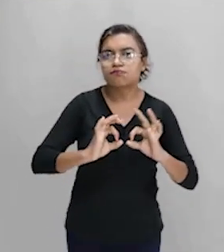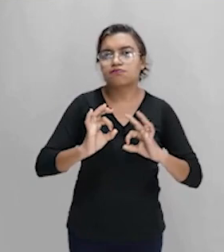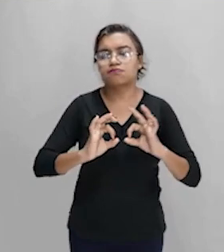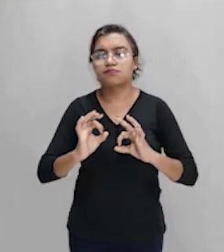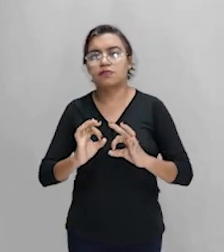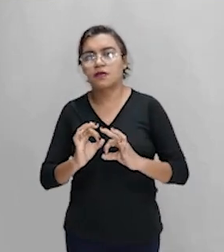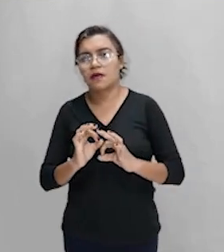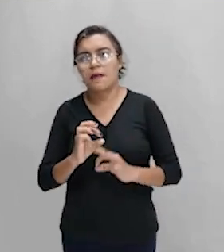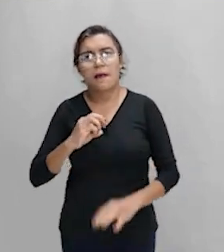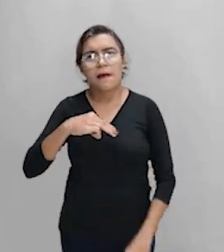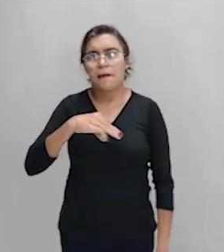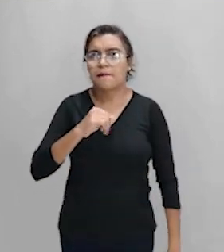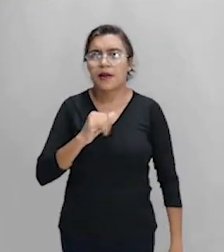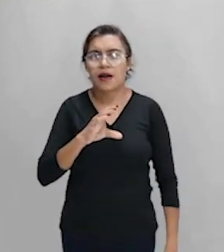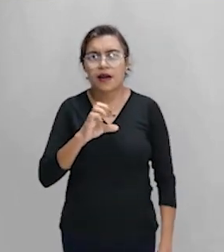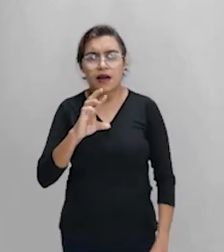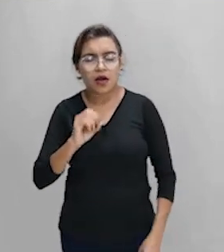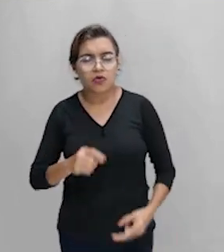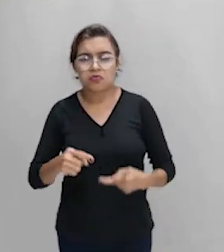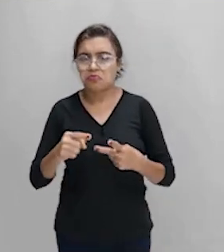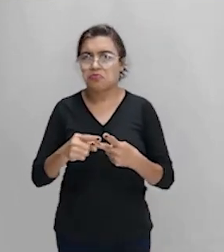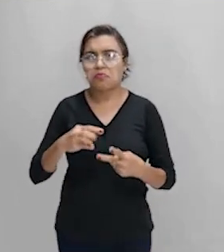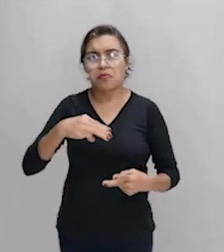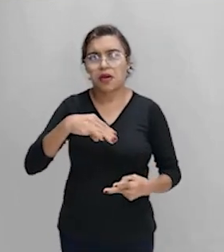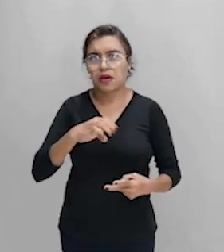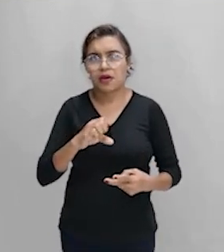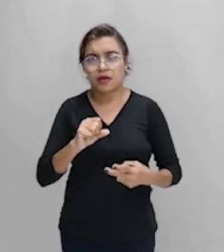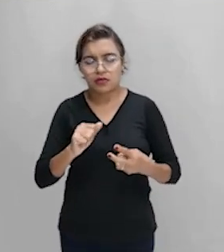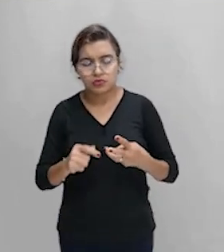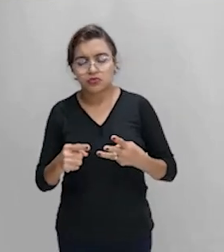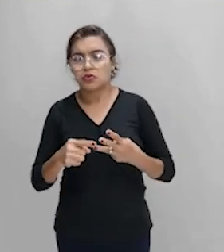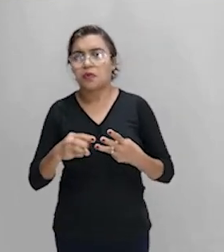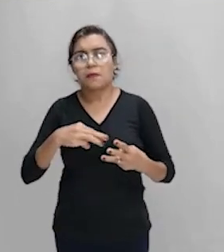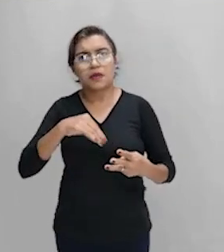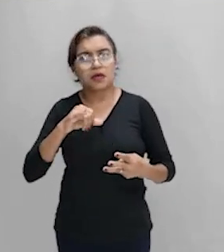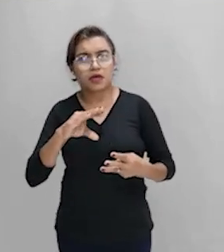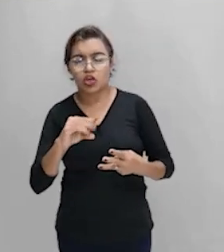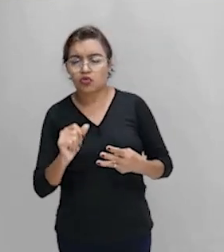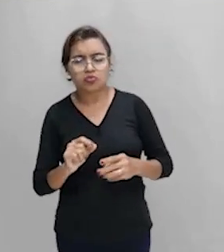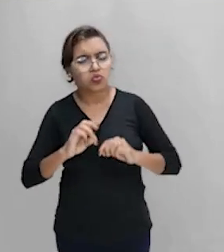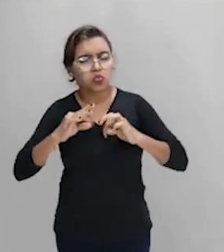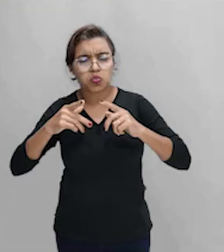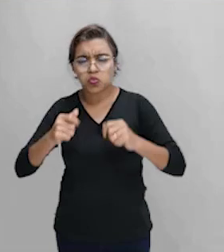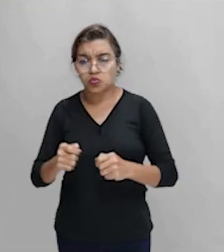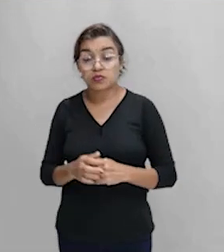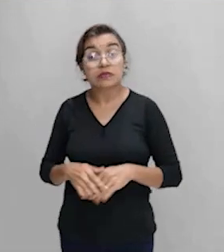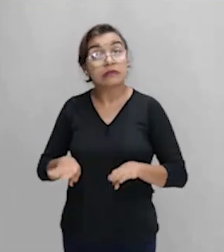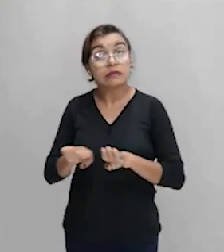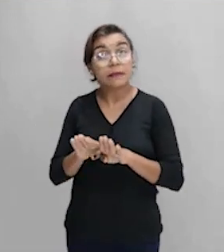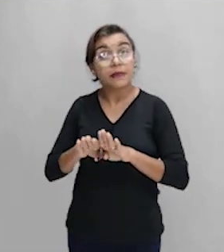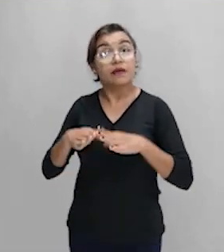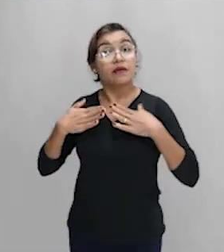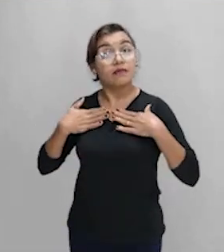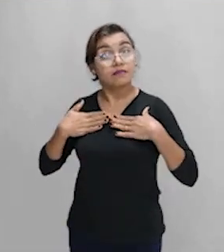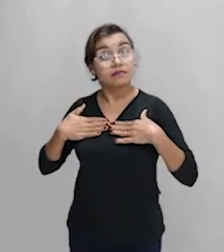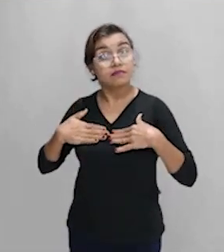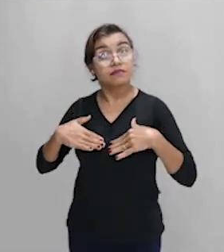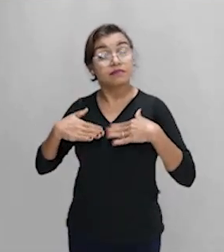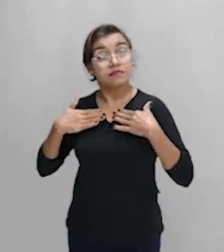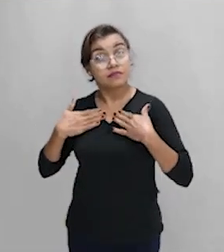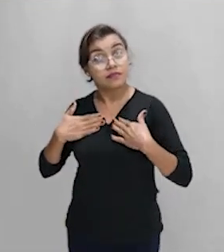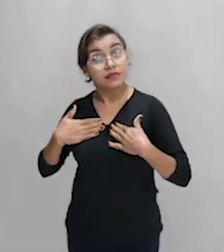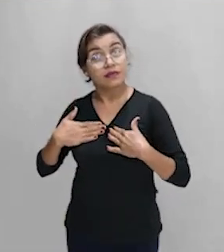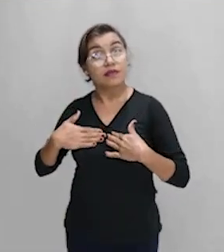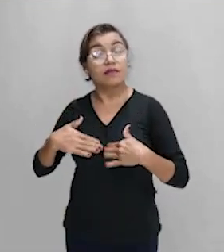meso, micro, sessões de treinamentos. E ele precisa ter, além disso, também o quê? Descanso.